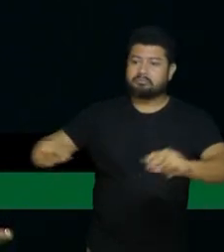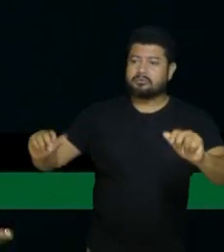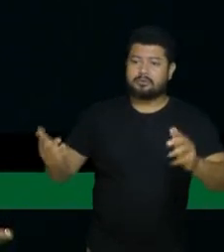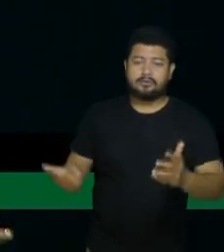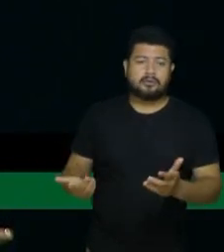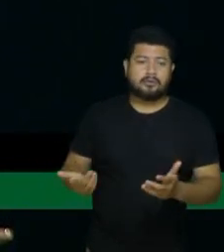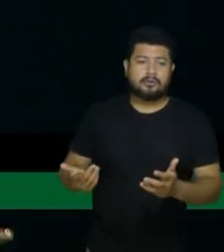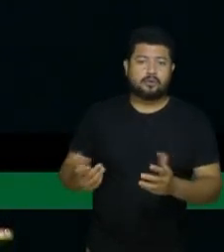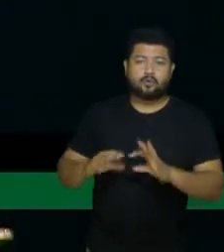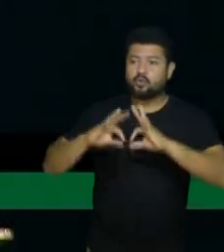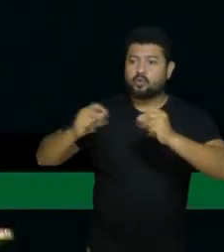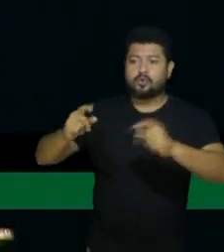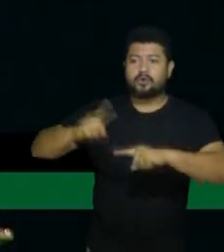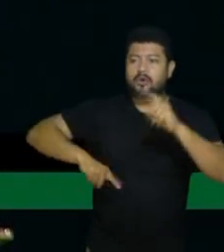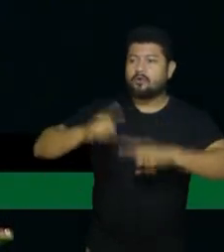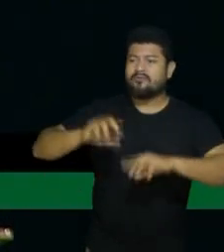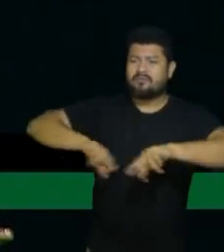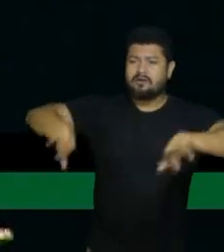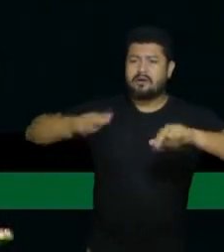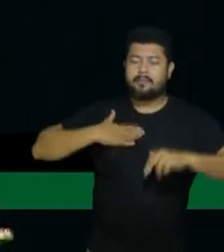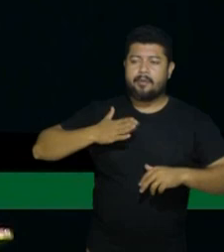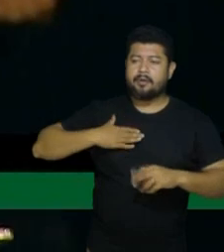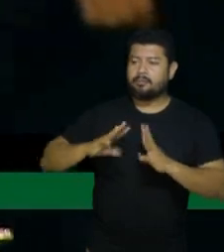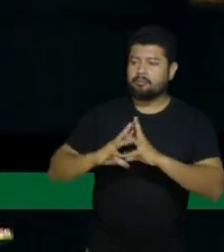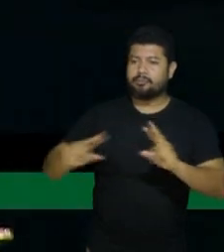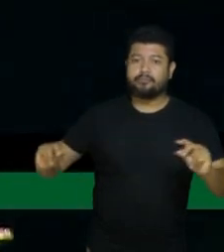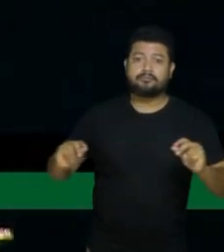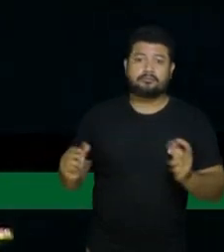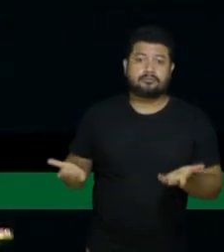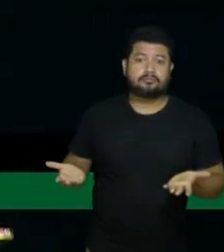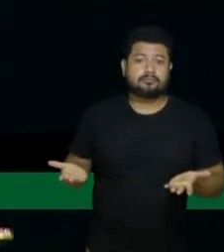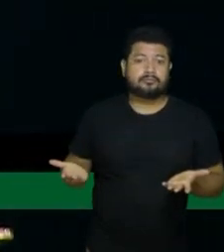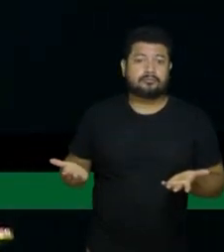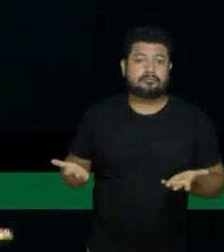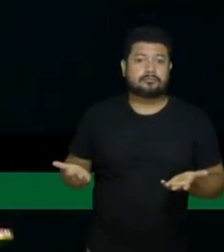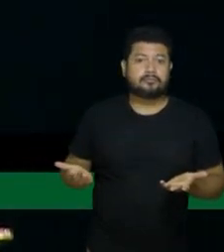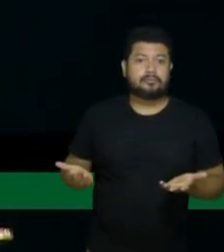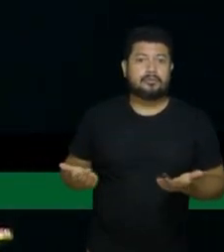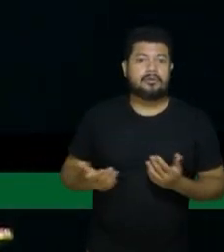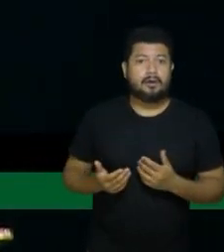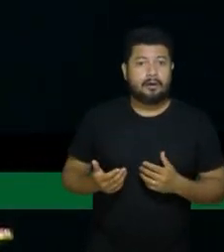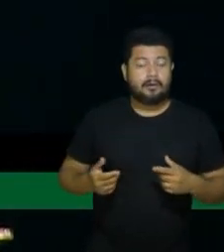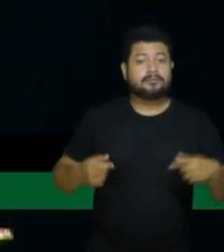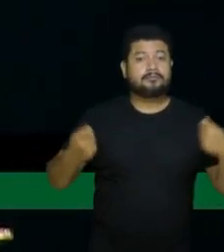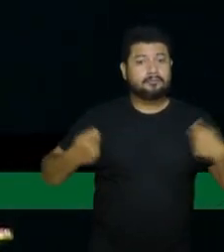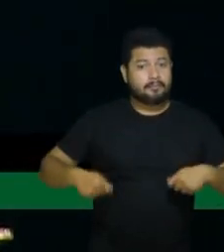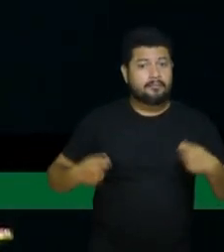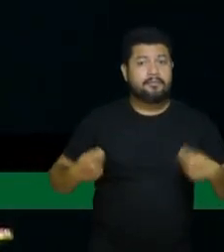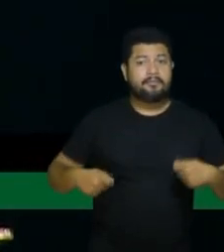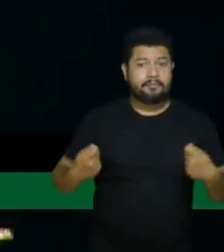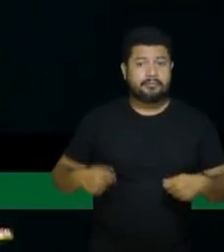sumiram e tanta coisa que foi deixada para trás e nós temos que sim ajudar esse povo